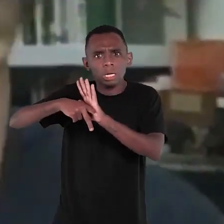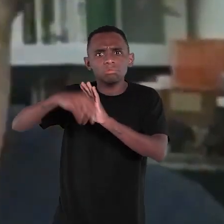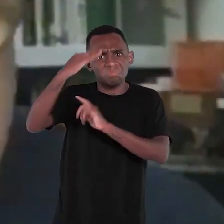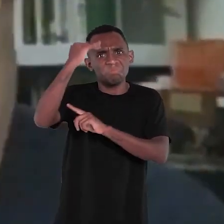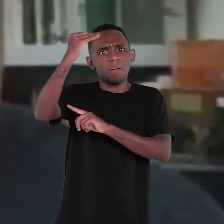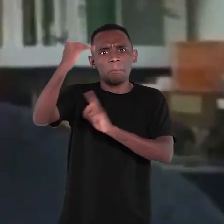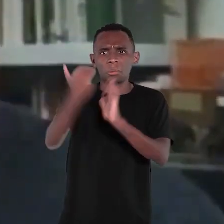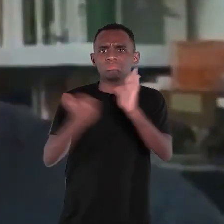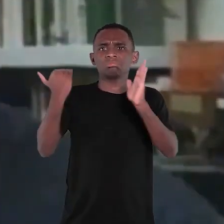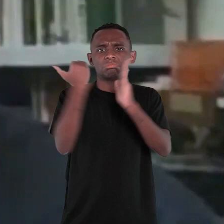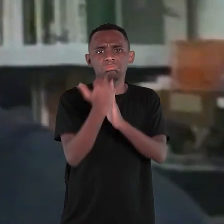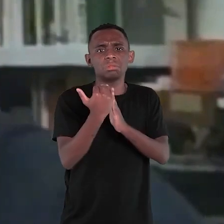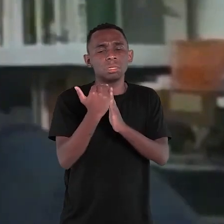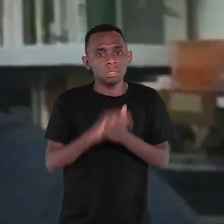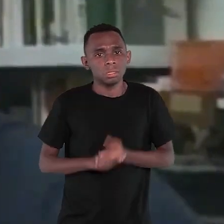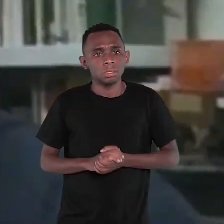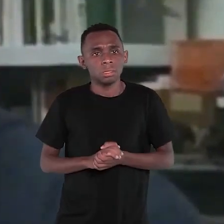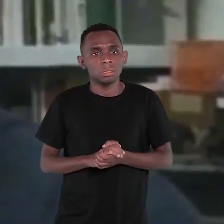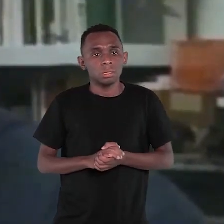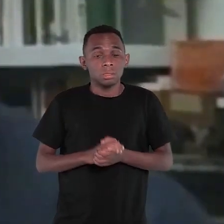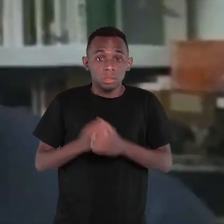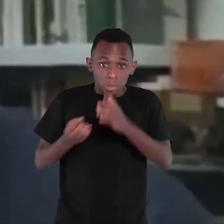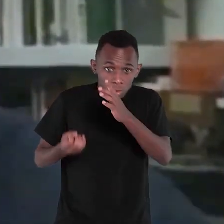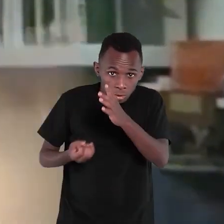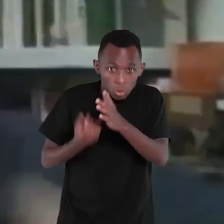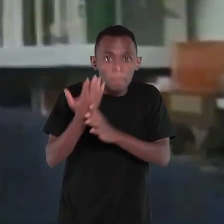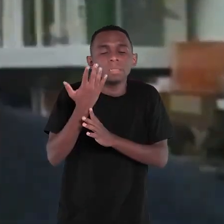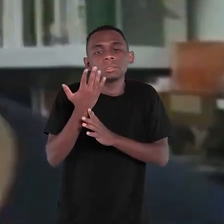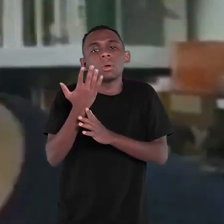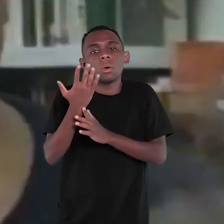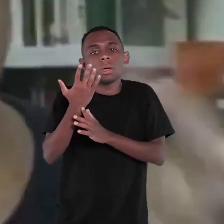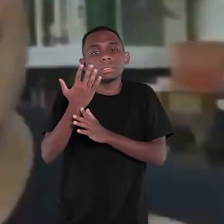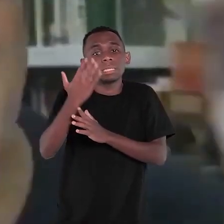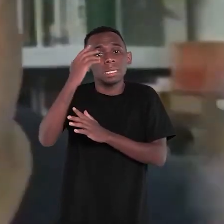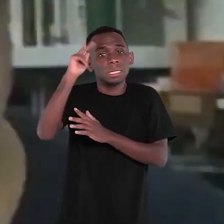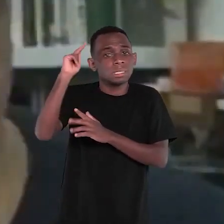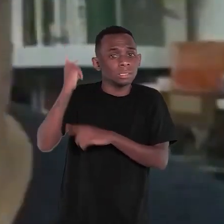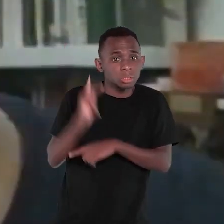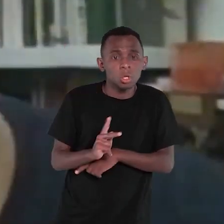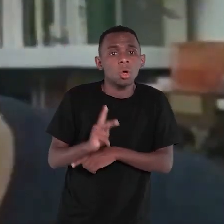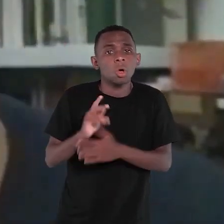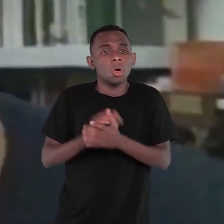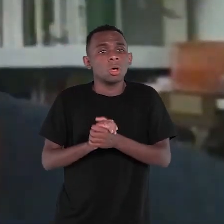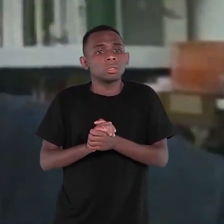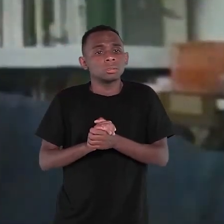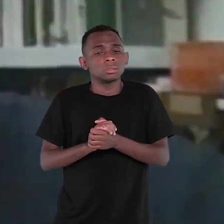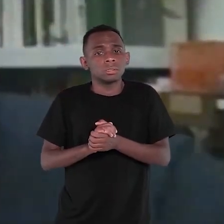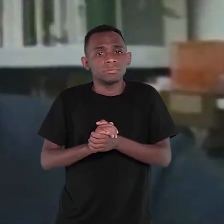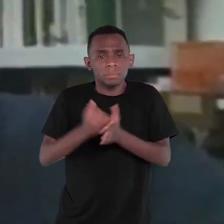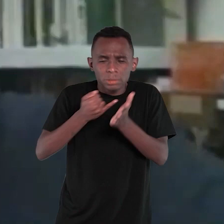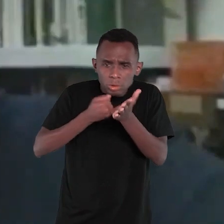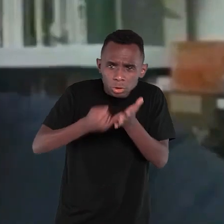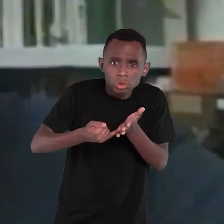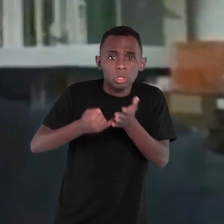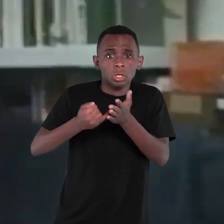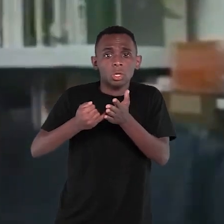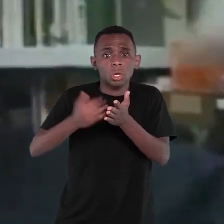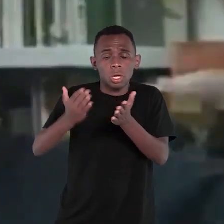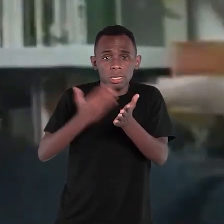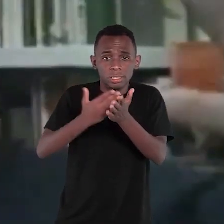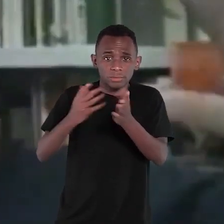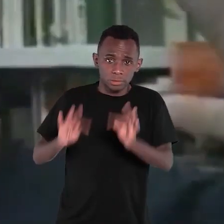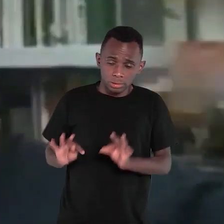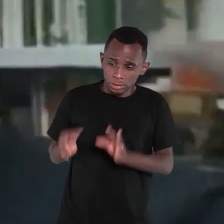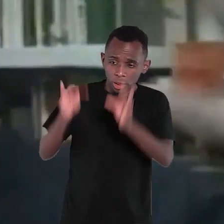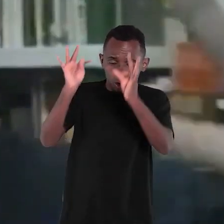um sucesso, muito sucesso, né? E surgiu essa história das telas. Bom, então vamos introduzir livro digital, e aí a